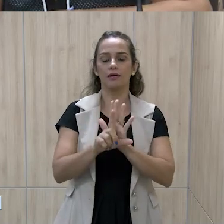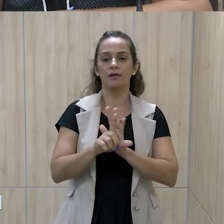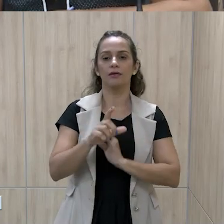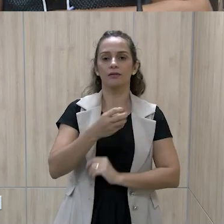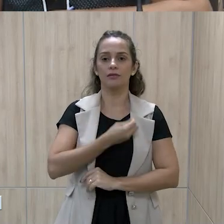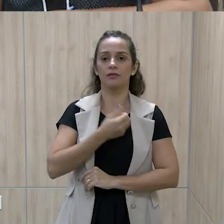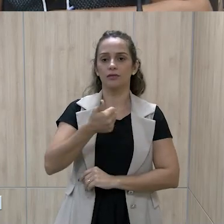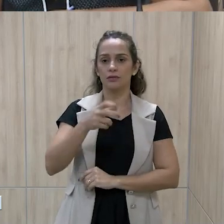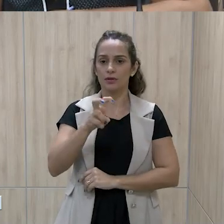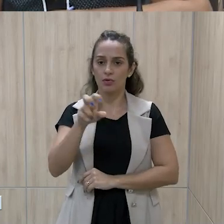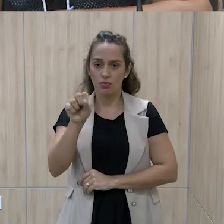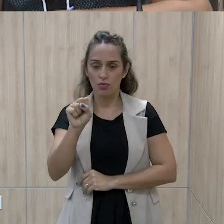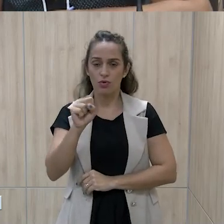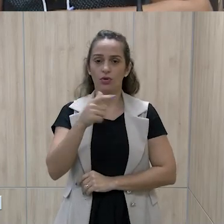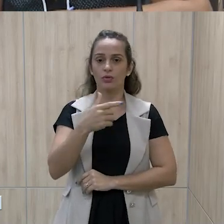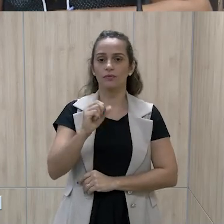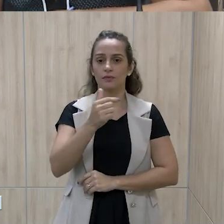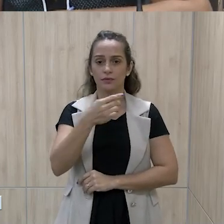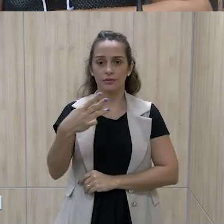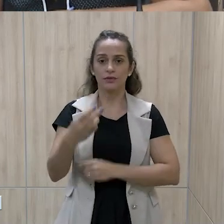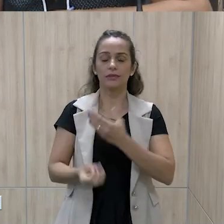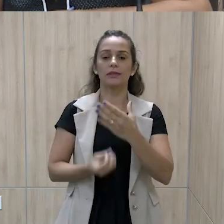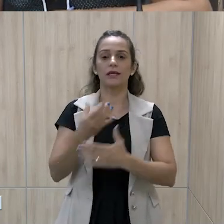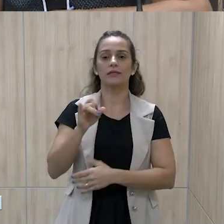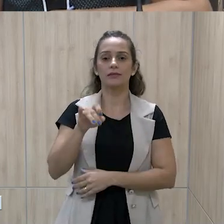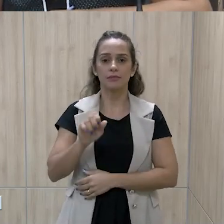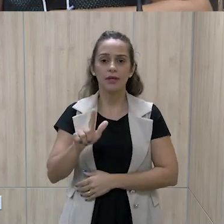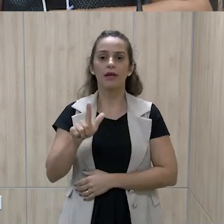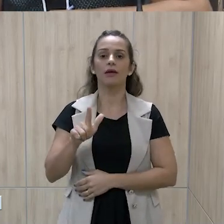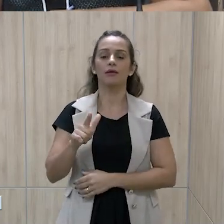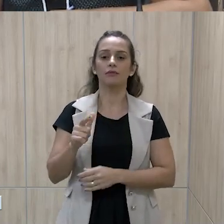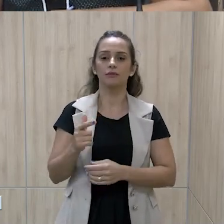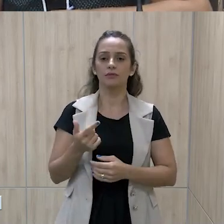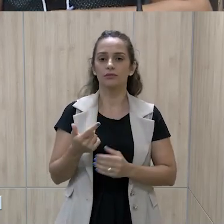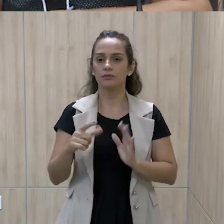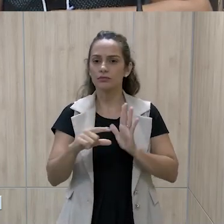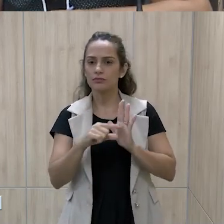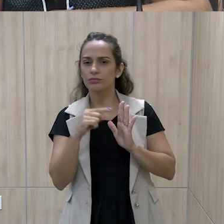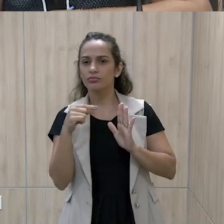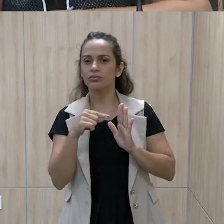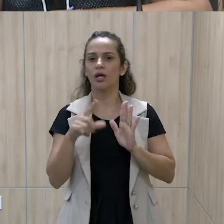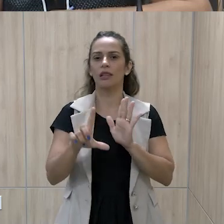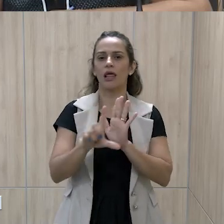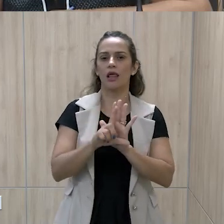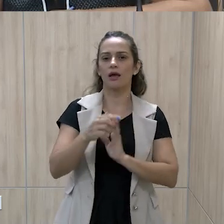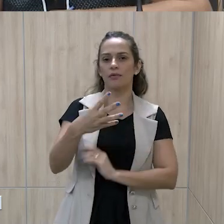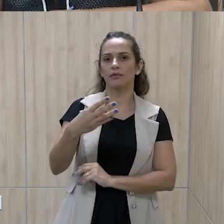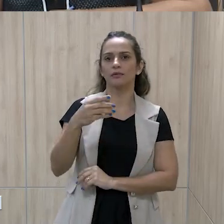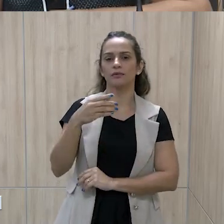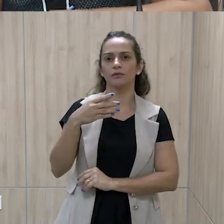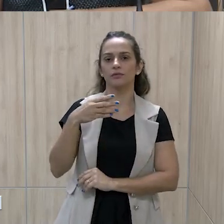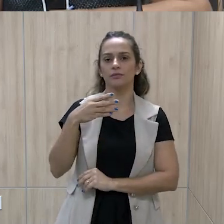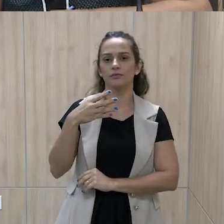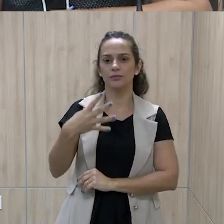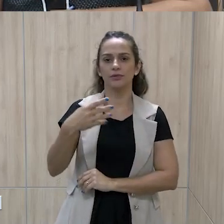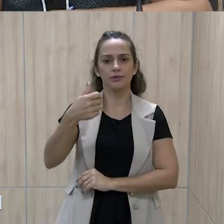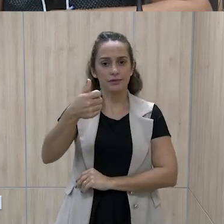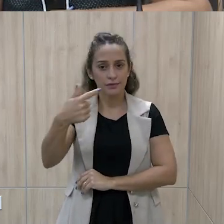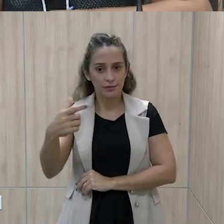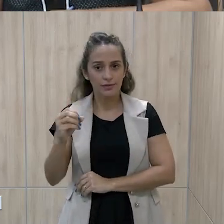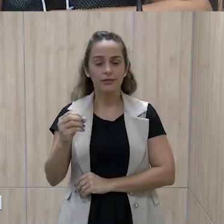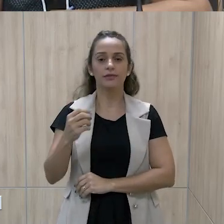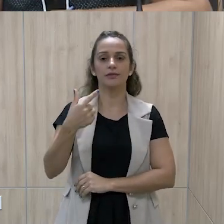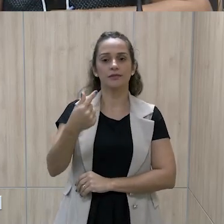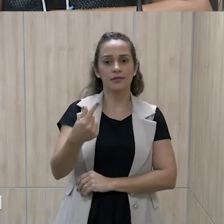dele número 58 2023 e autoria Deputado Ismael Crispim acrescenta dispositivos a lei 4.170